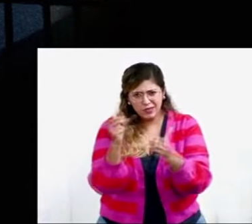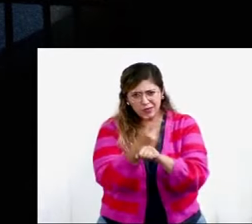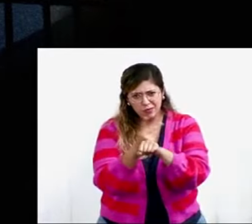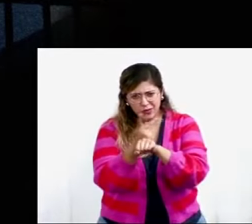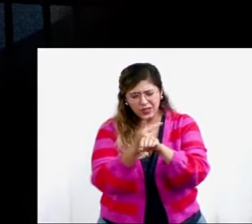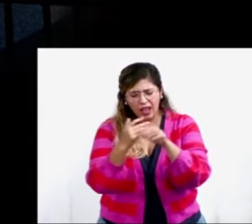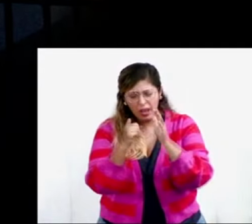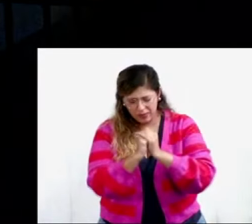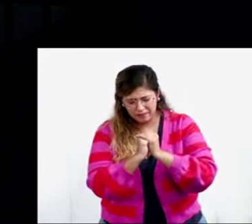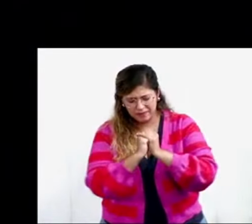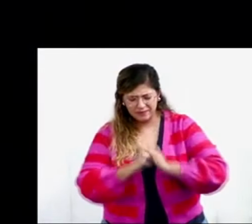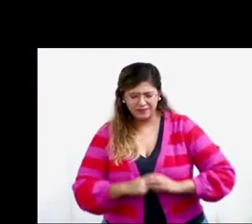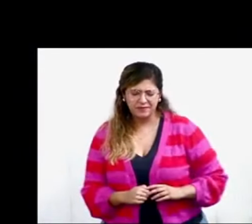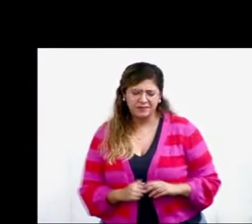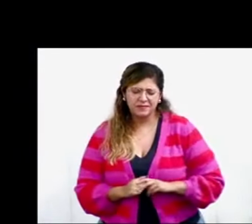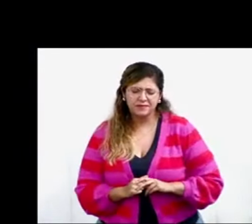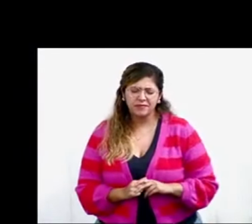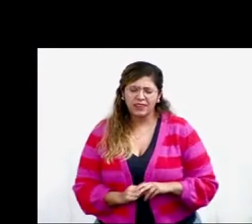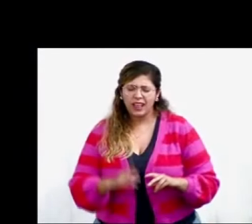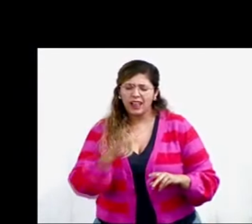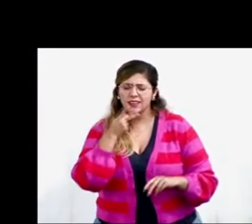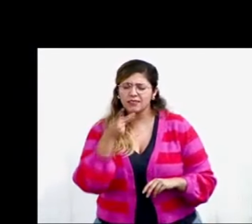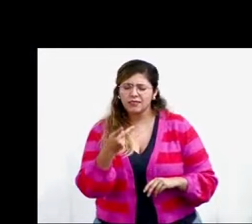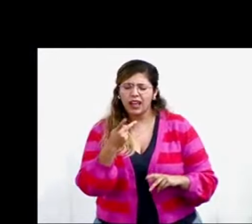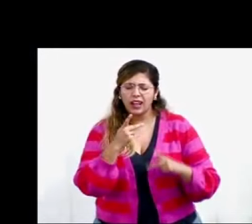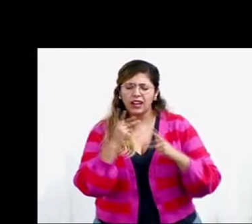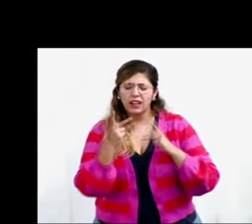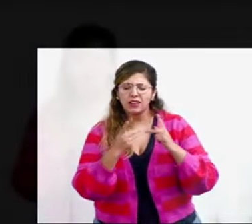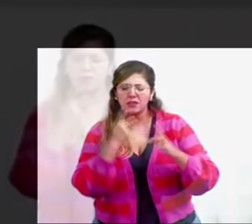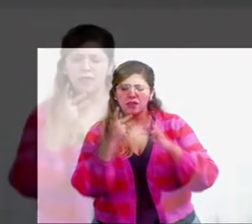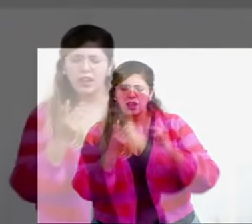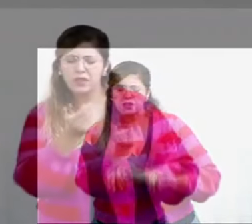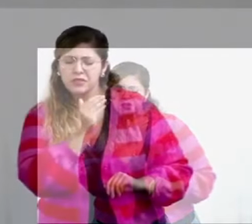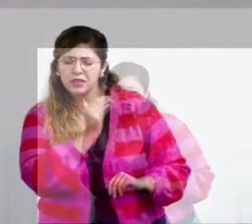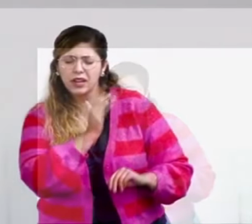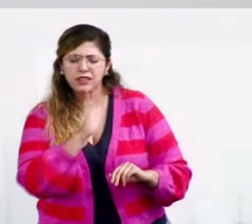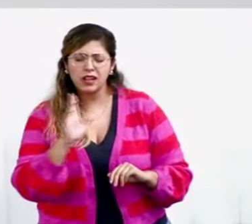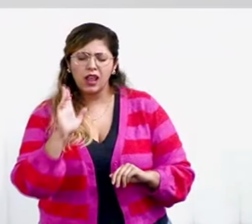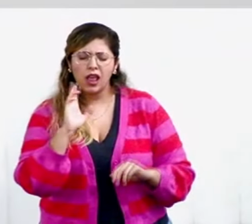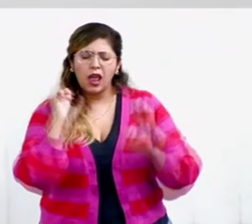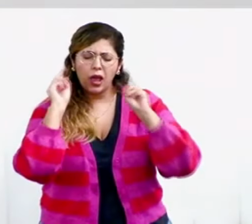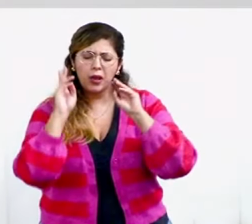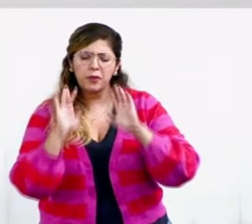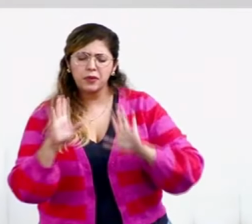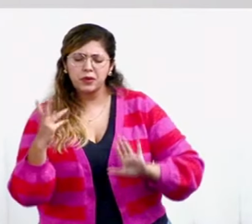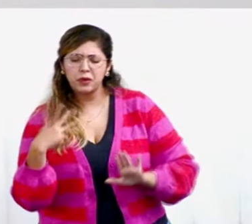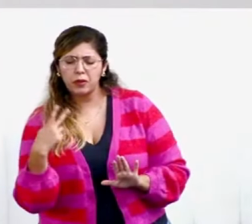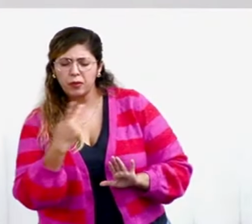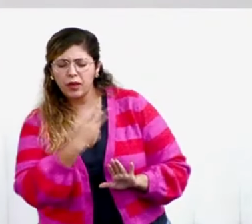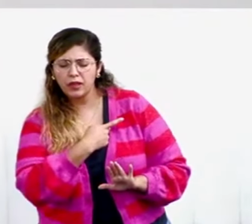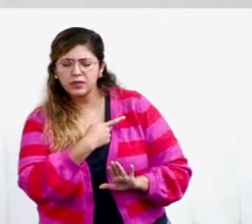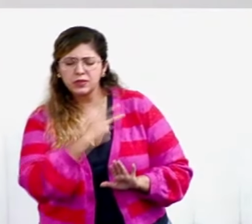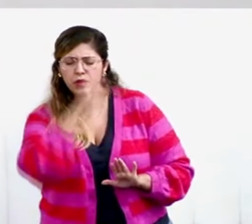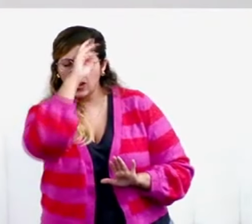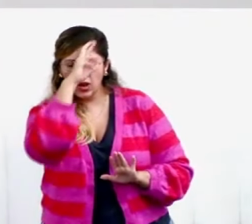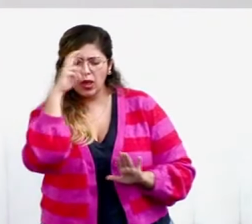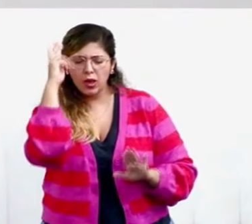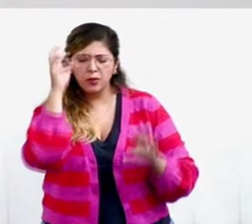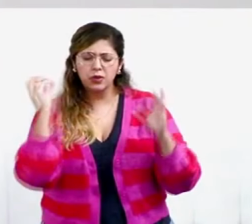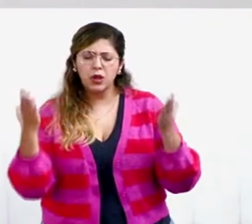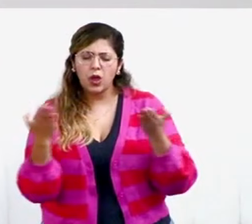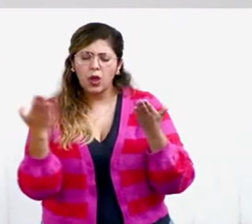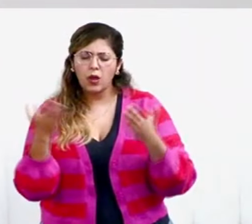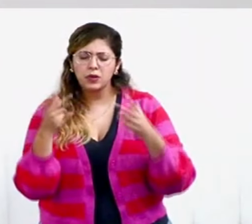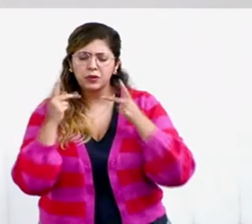ler a Tua palavra, Senhor. Fale ao nosso coração, use o Teu servo, edifique a nossa vida. Precisamos da Tua